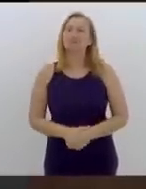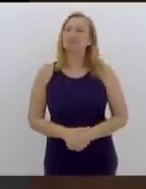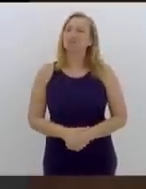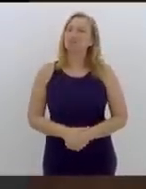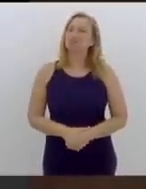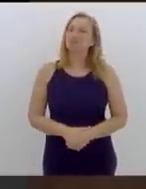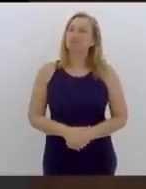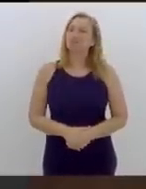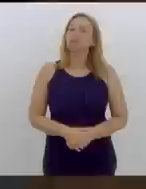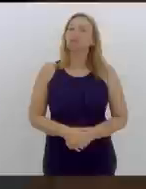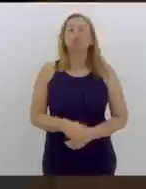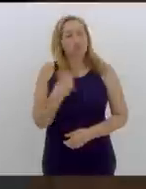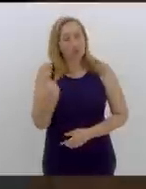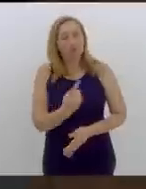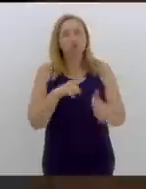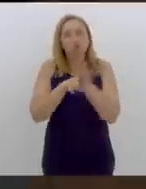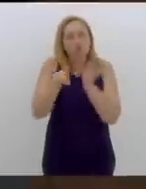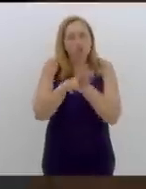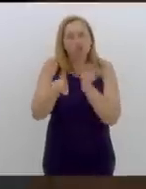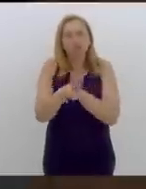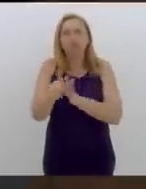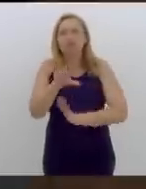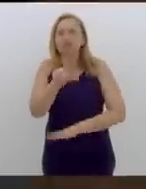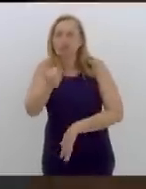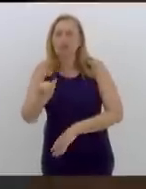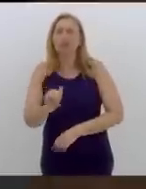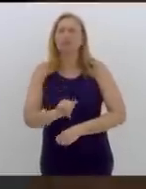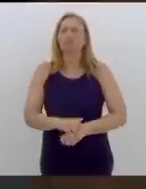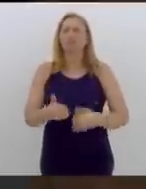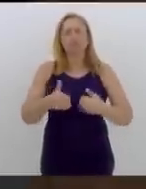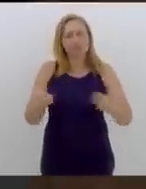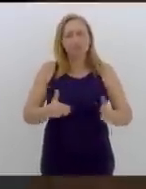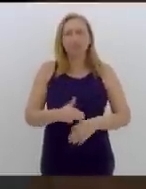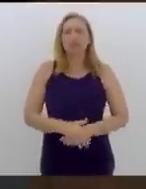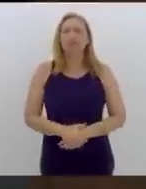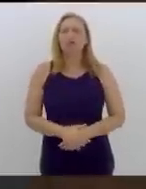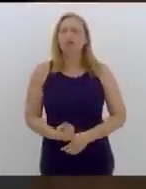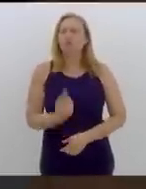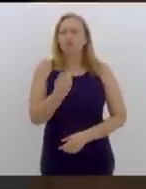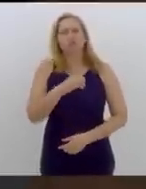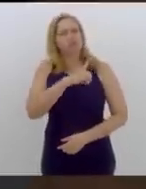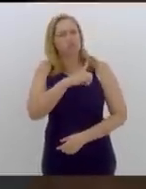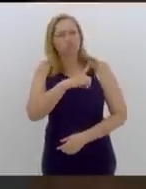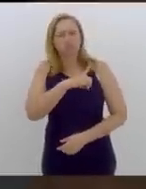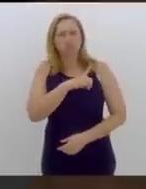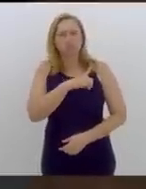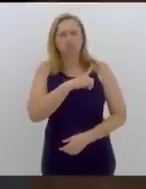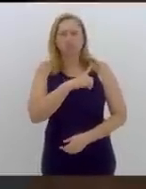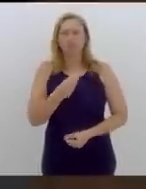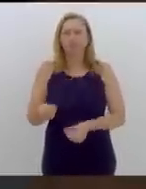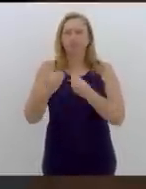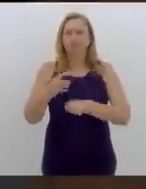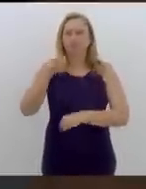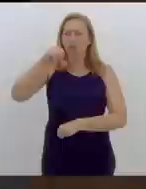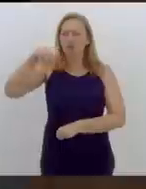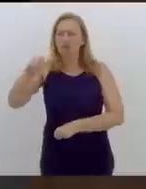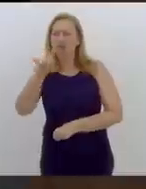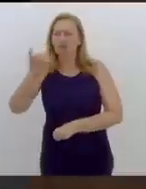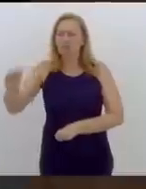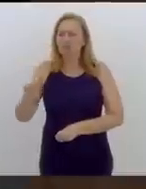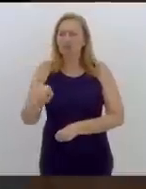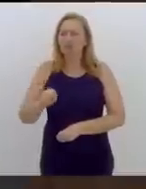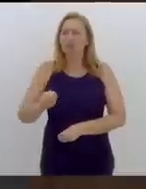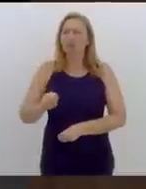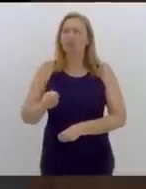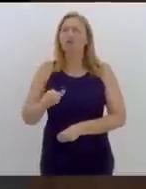que é questionar tem que abrir uma CPI agora um delegado um delegado que me deu 90 dias sabe